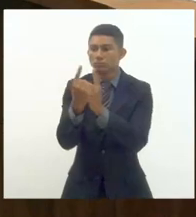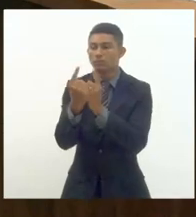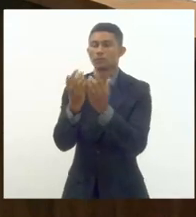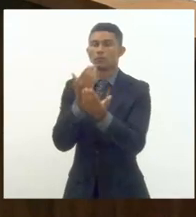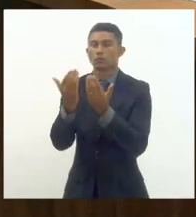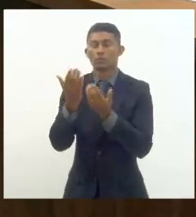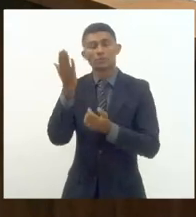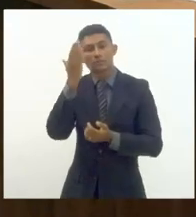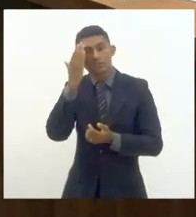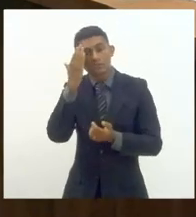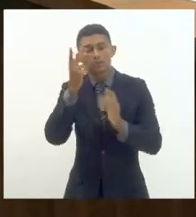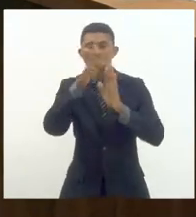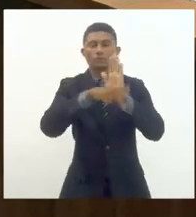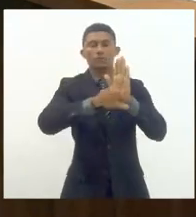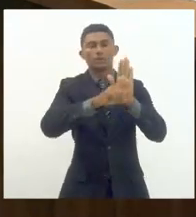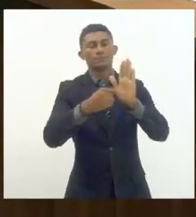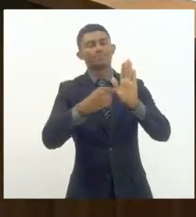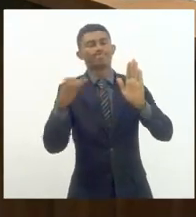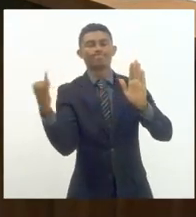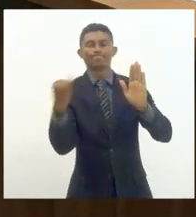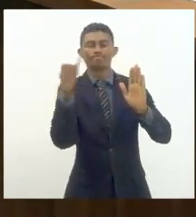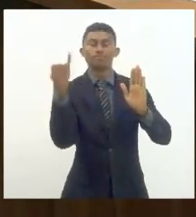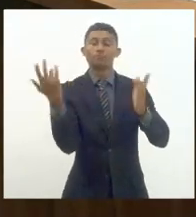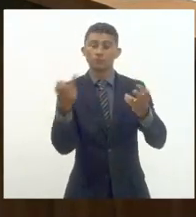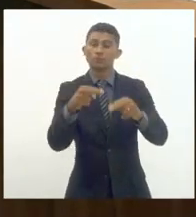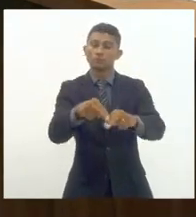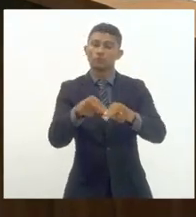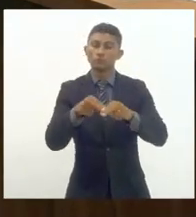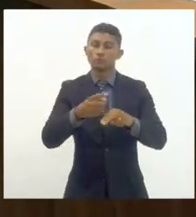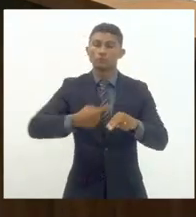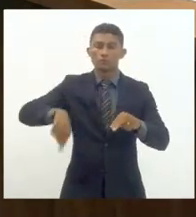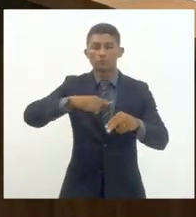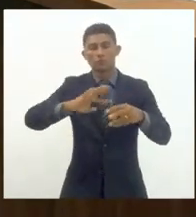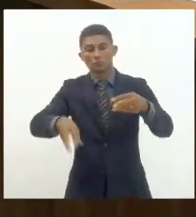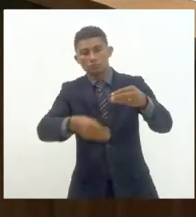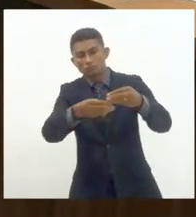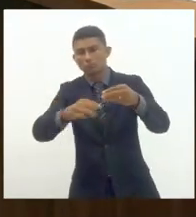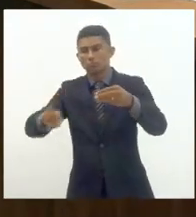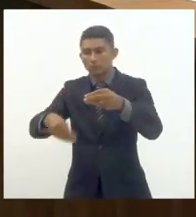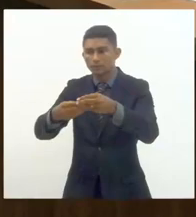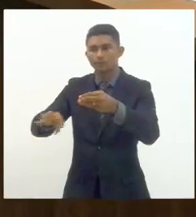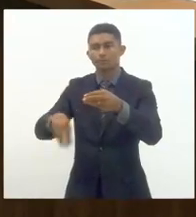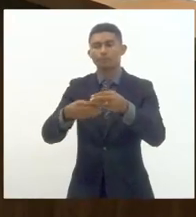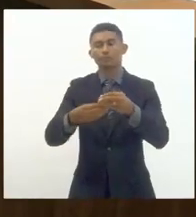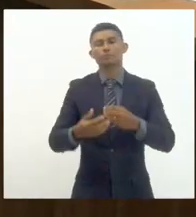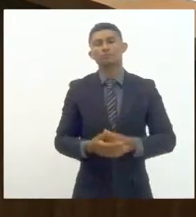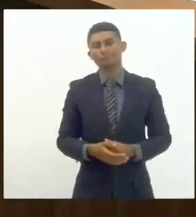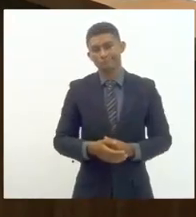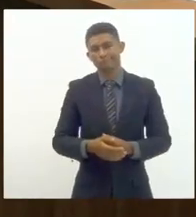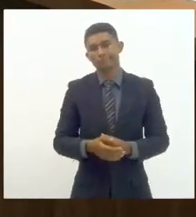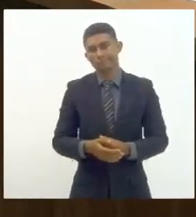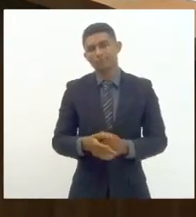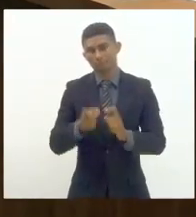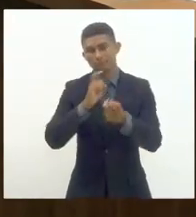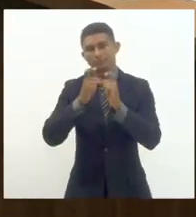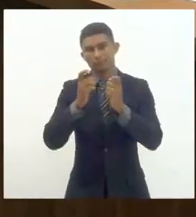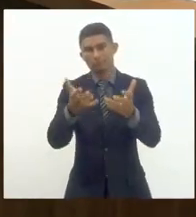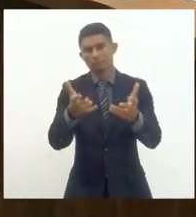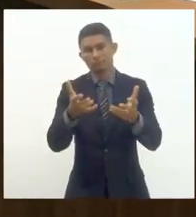é um projeto importante e, por isso, estamos fazendo alguns destaques que a gente gostaria de discutir.